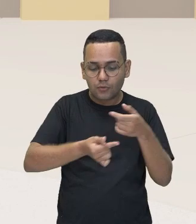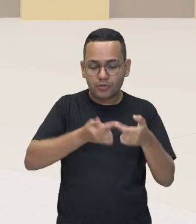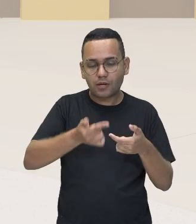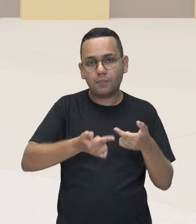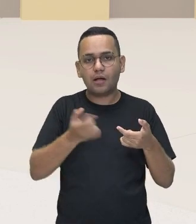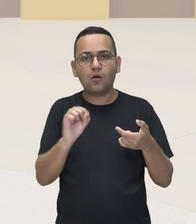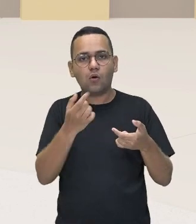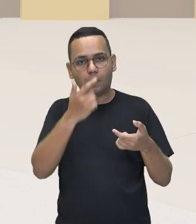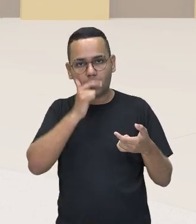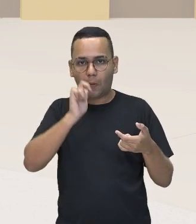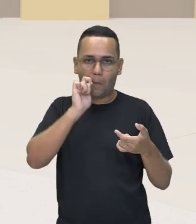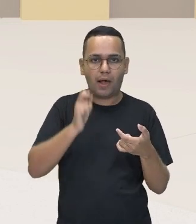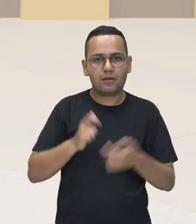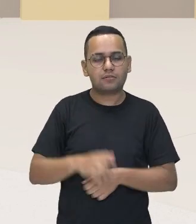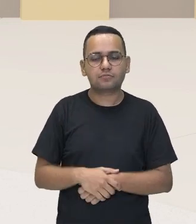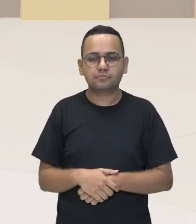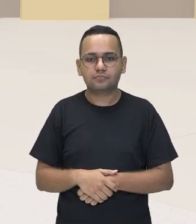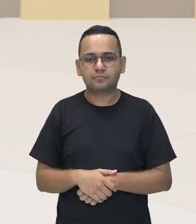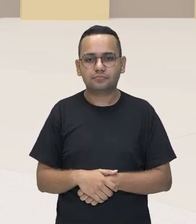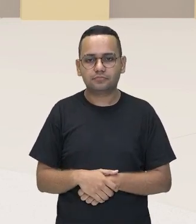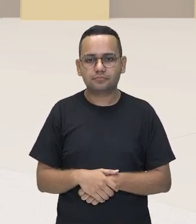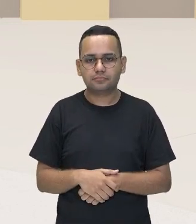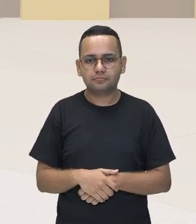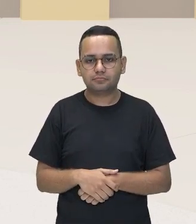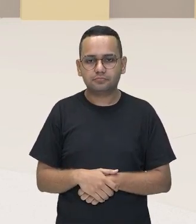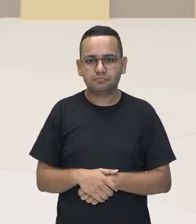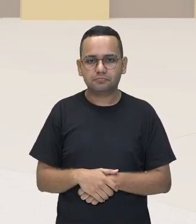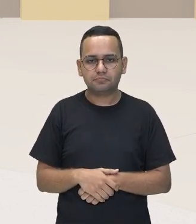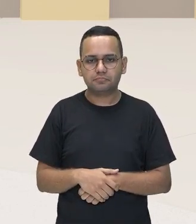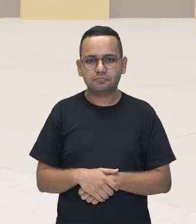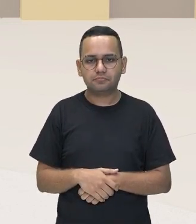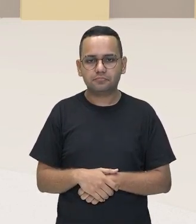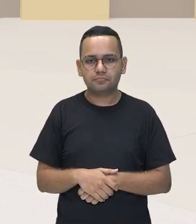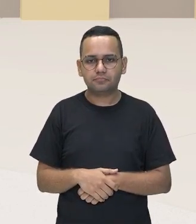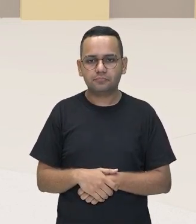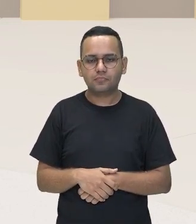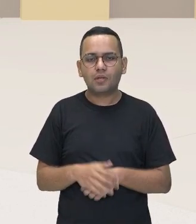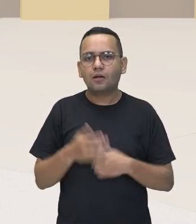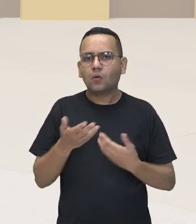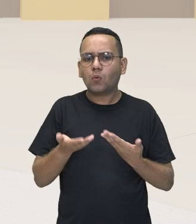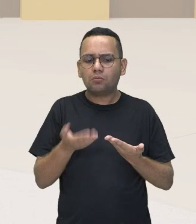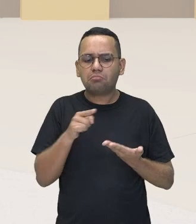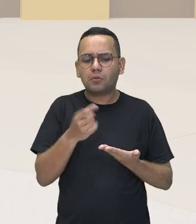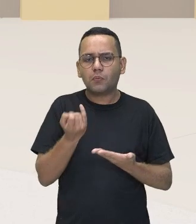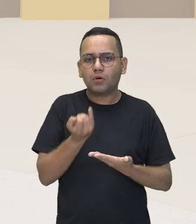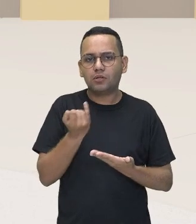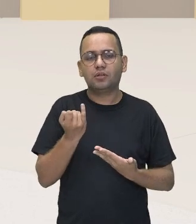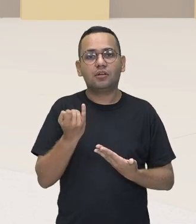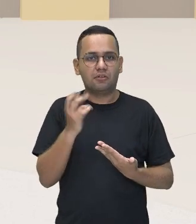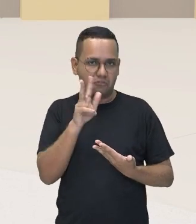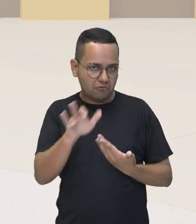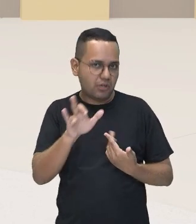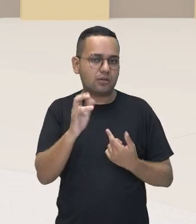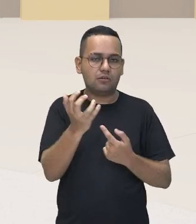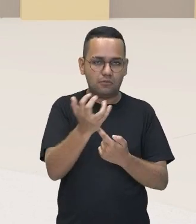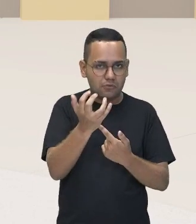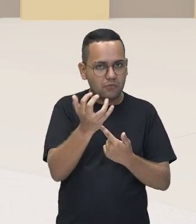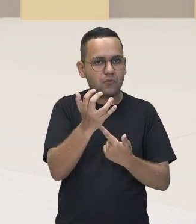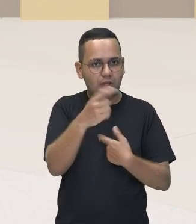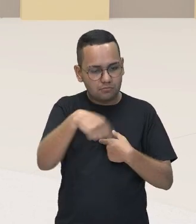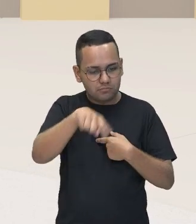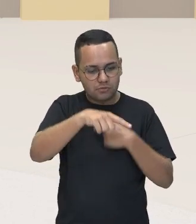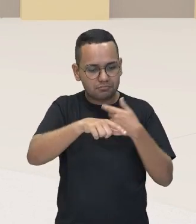trabalham? Por quê? Porque isso ele influencia na tua identidade cultural, não é mesmo? Então, nós